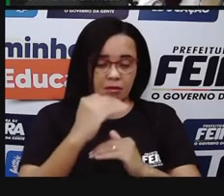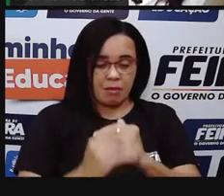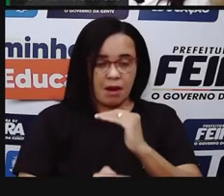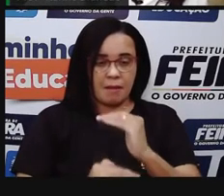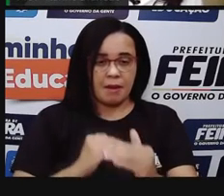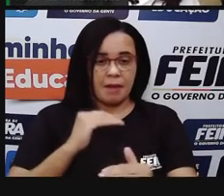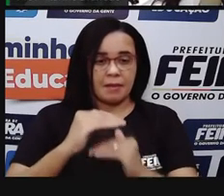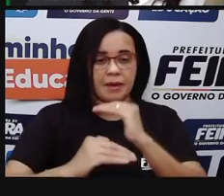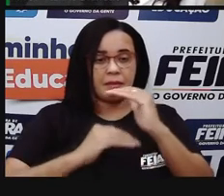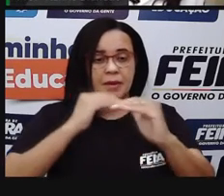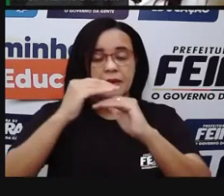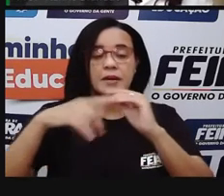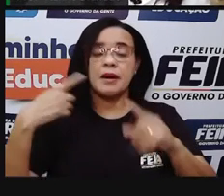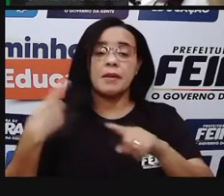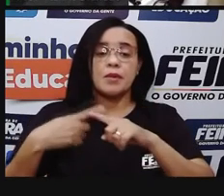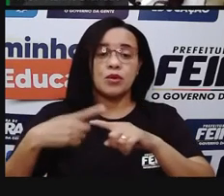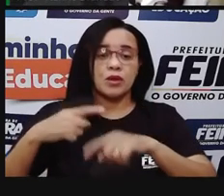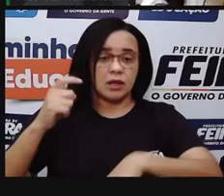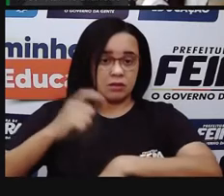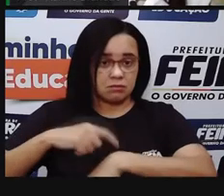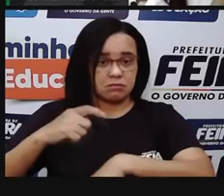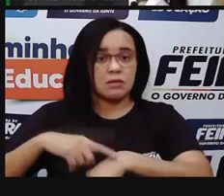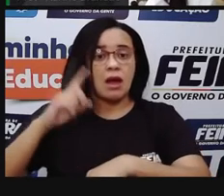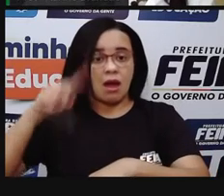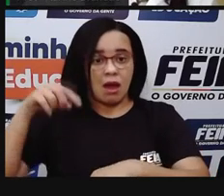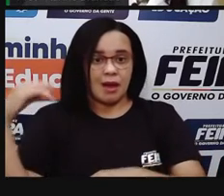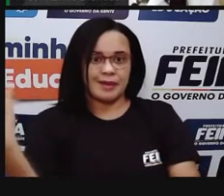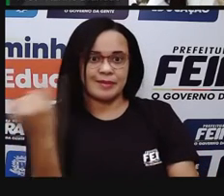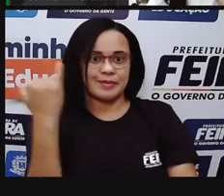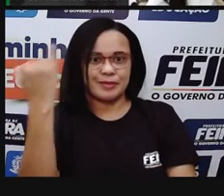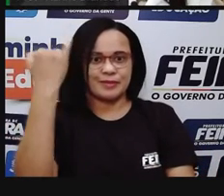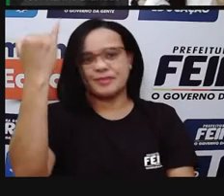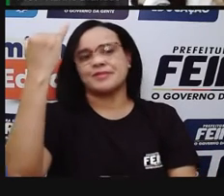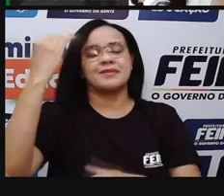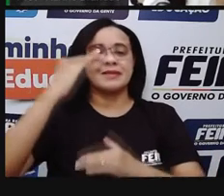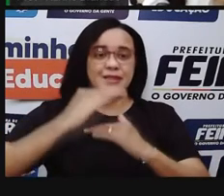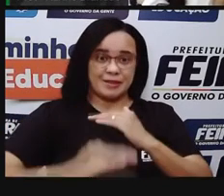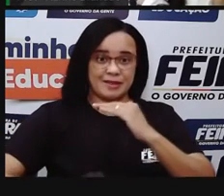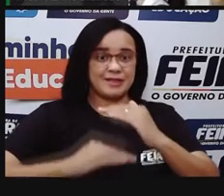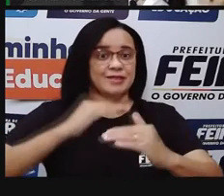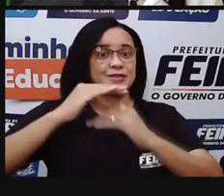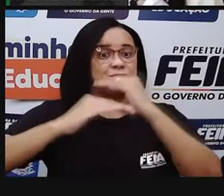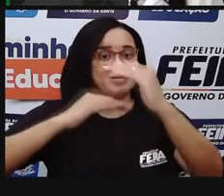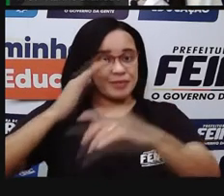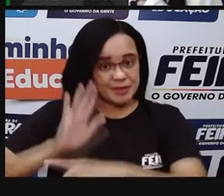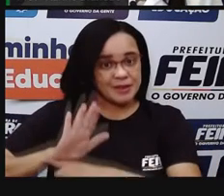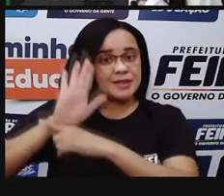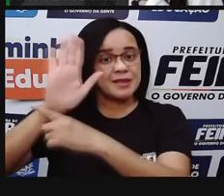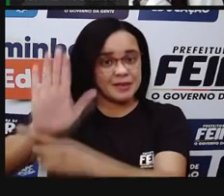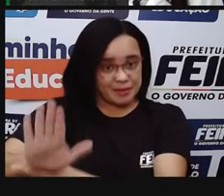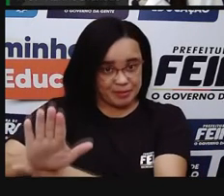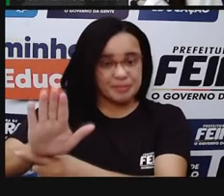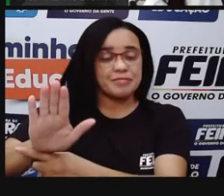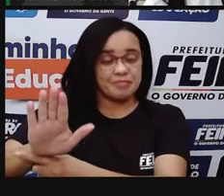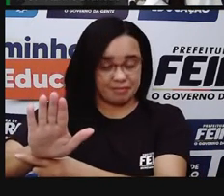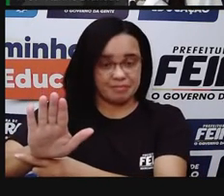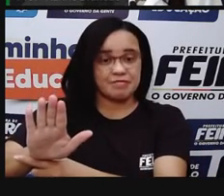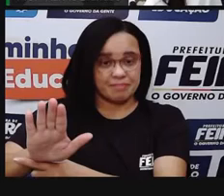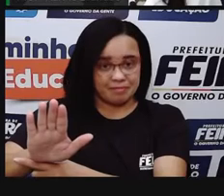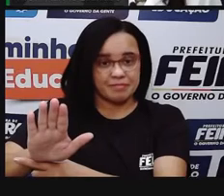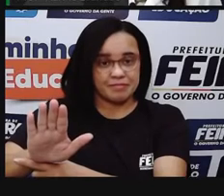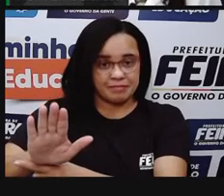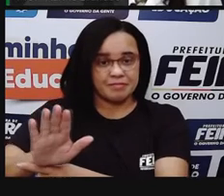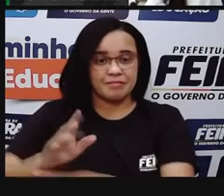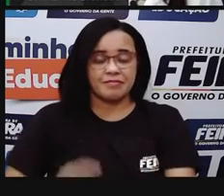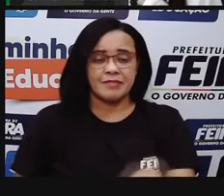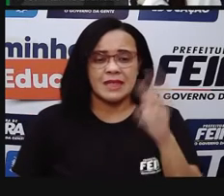fator importante para a gente pensar no desenvolvimento dos seres vivos, né? E aí, nesse desenvolvimento desse tempo, a gente